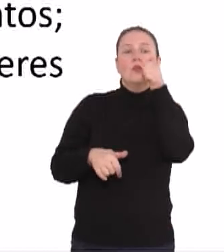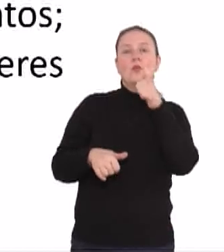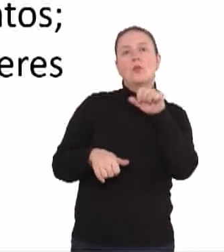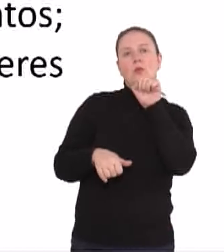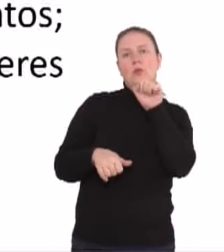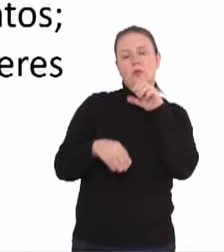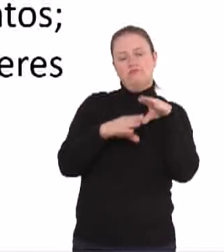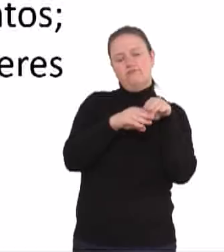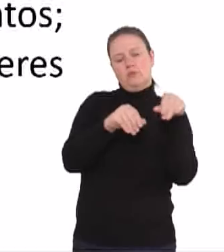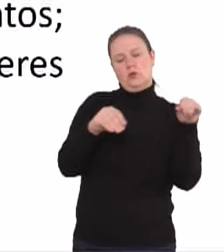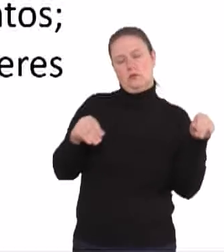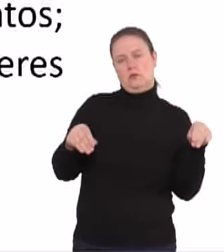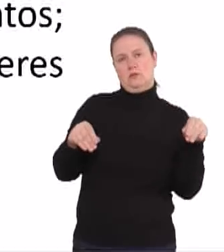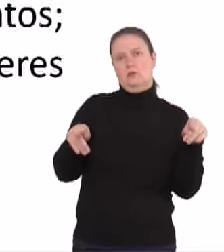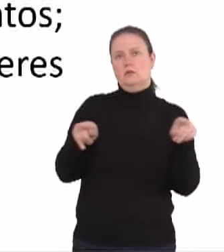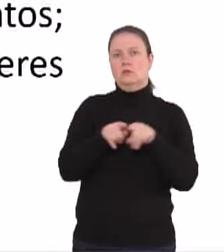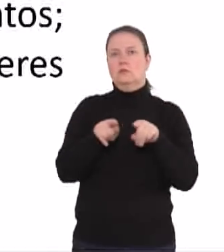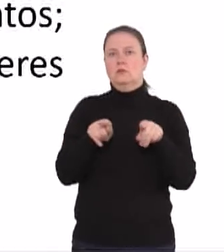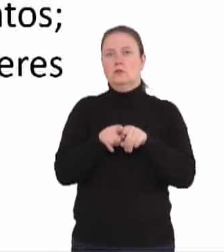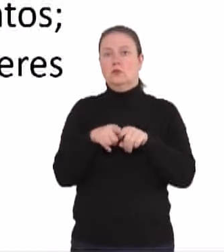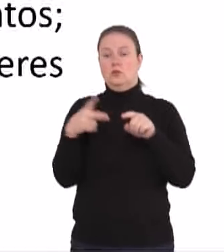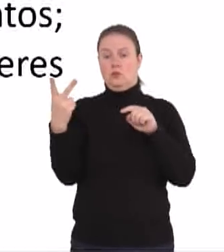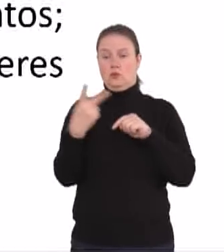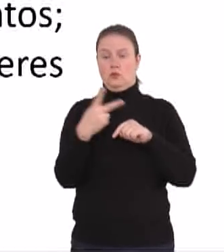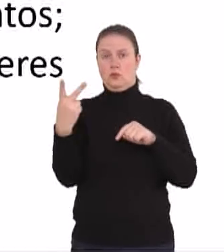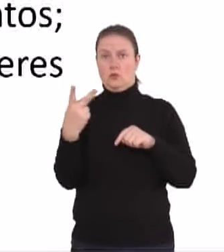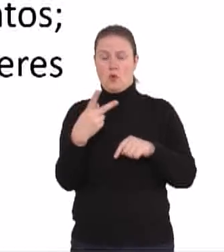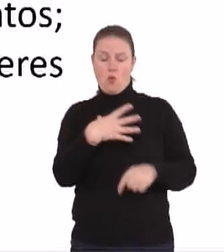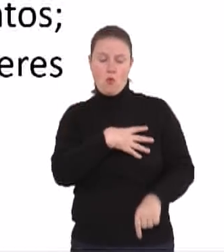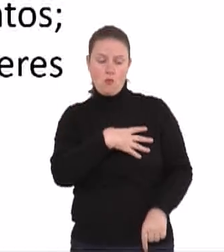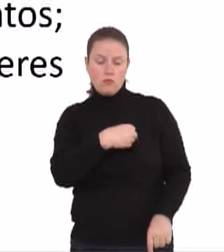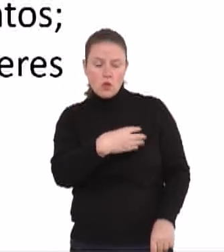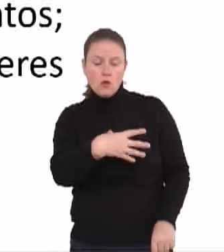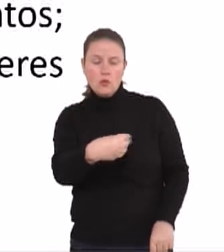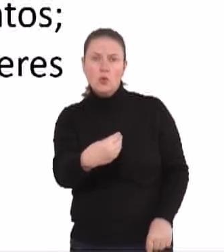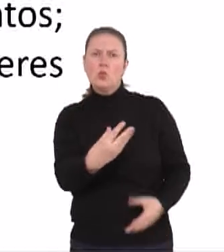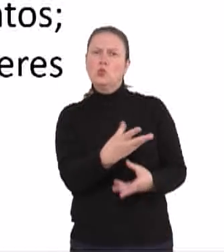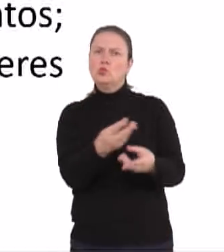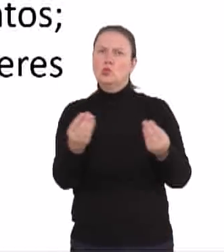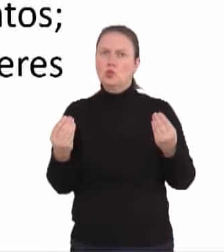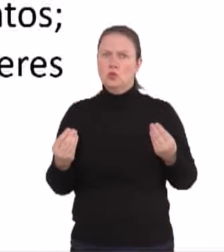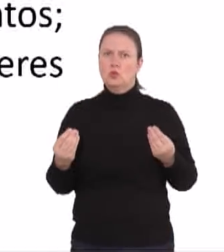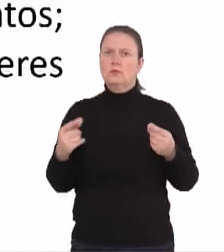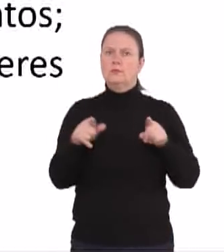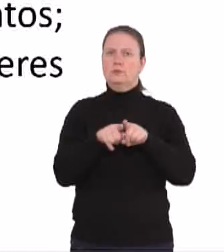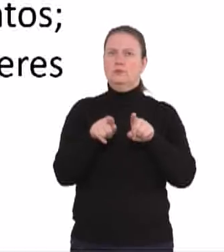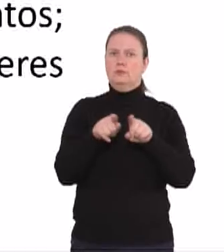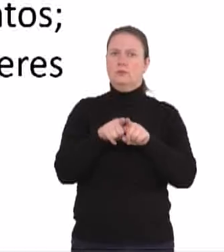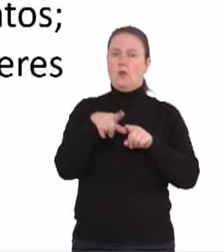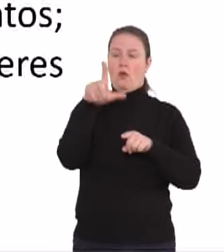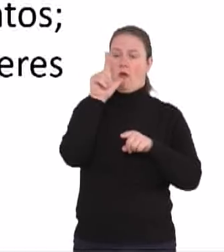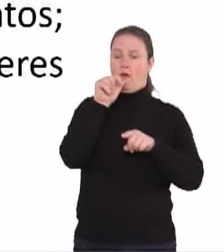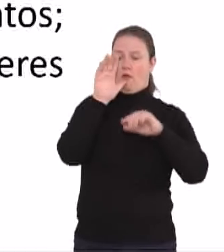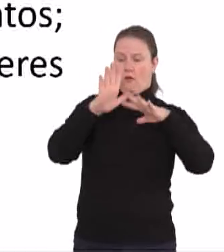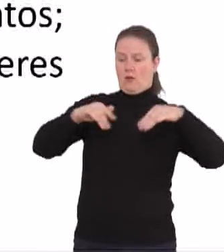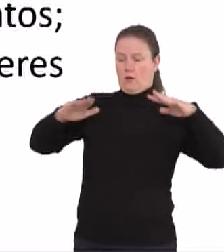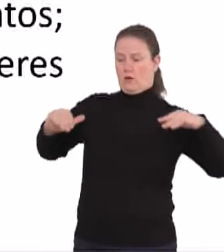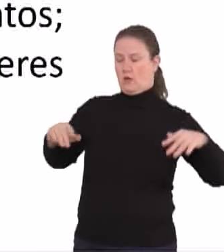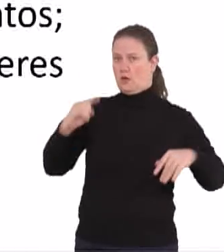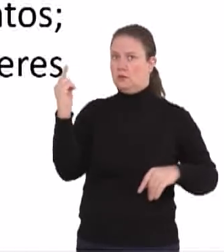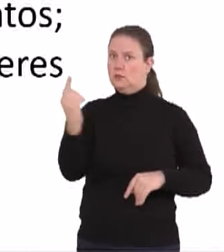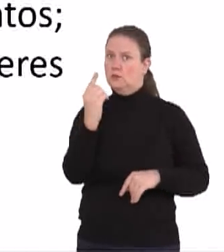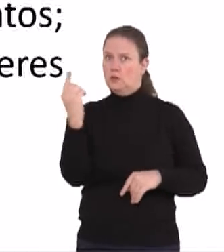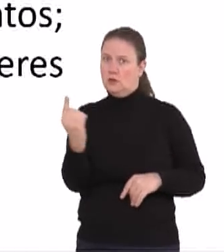terra. Randy e Papa tiveram muitos filhos. Tangaroa, deus das águas,